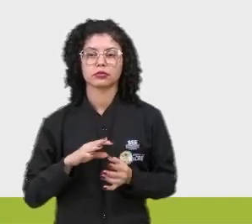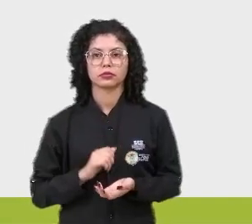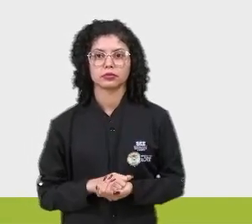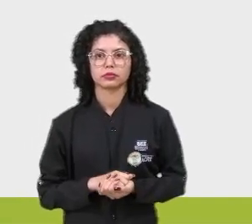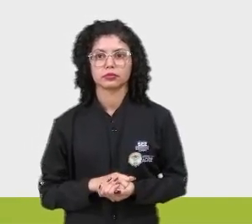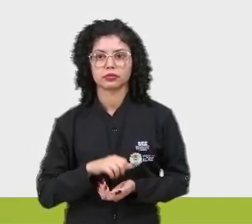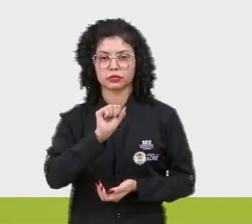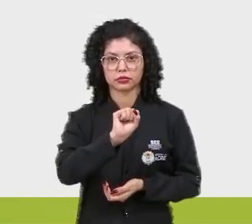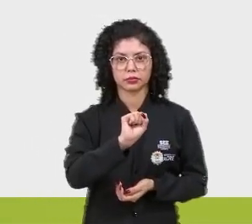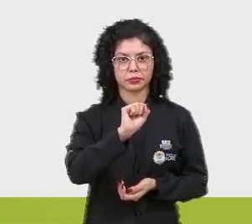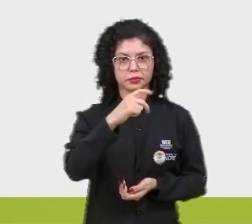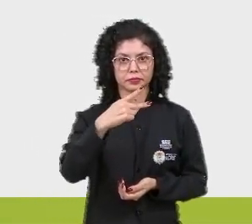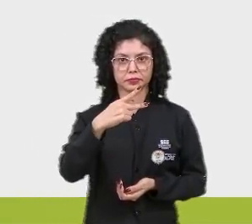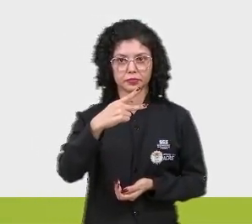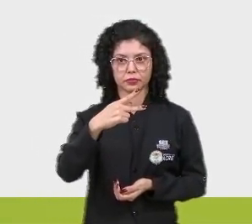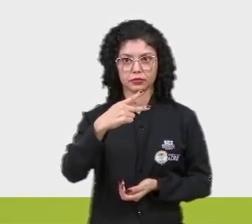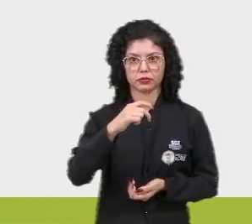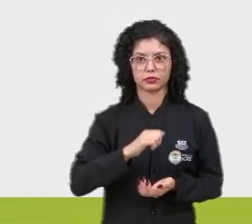hibridização?